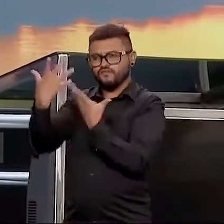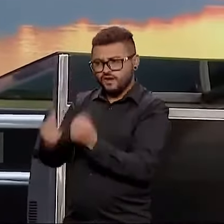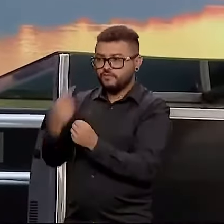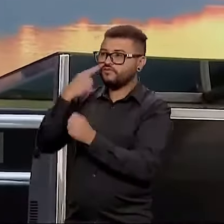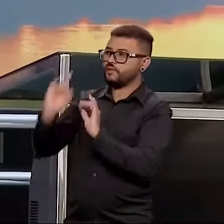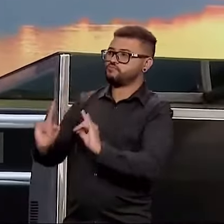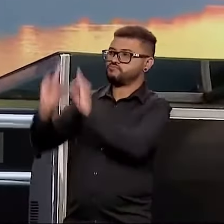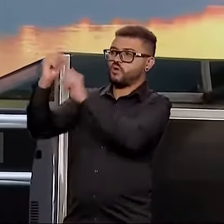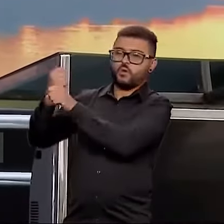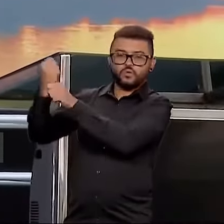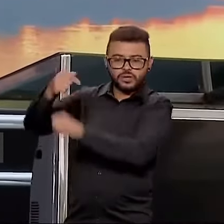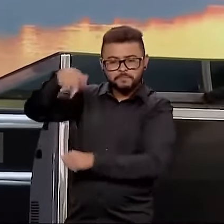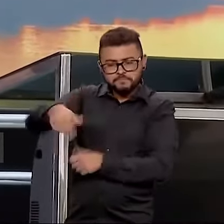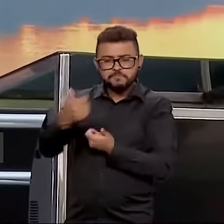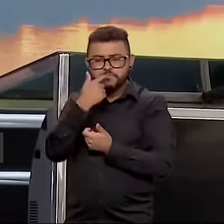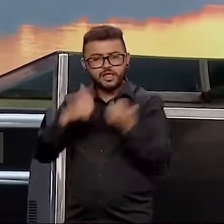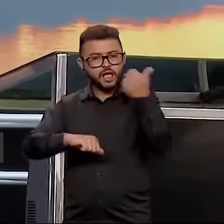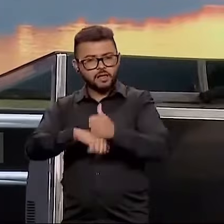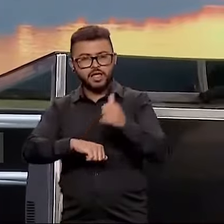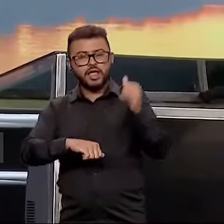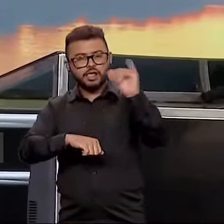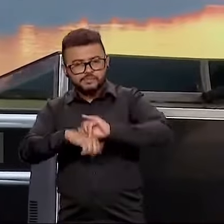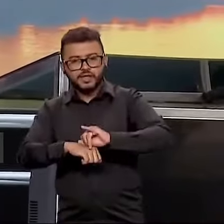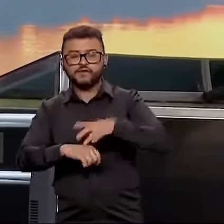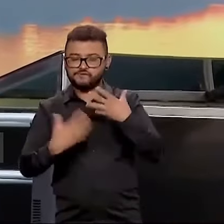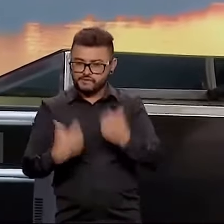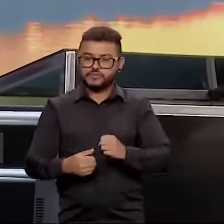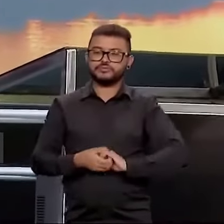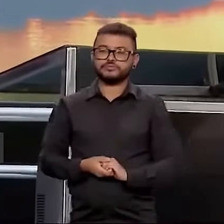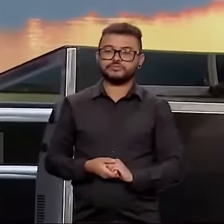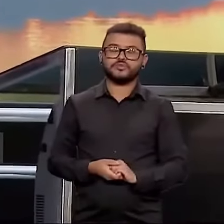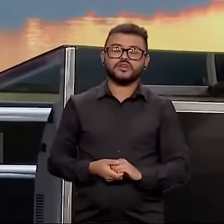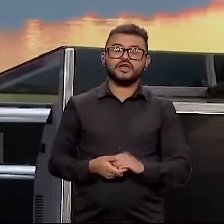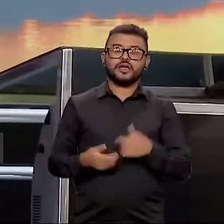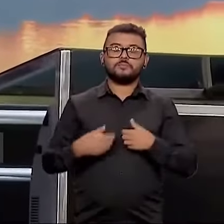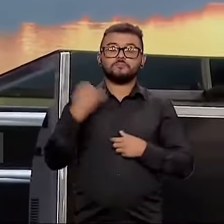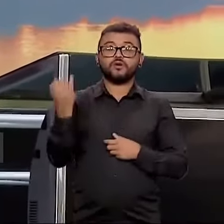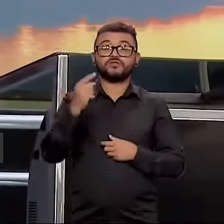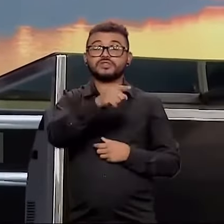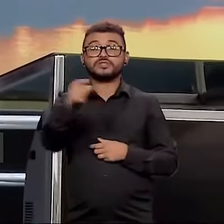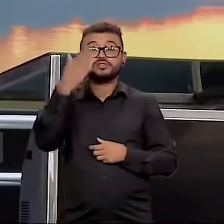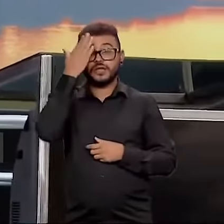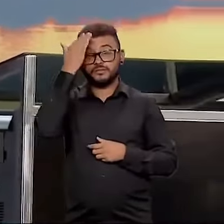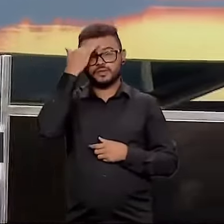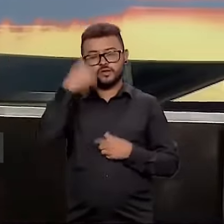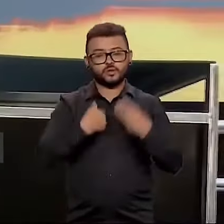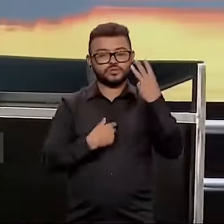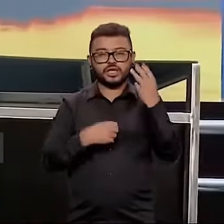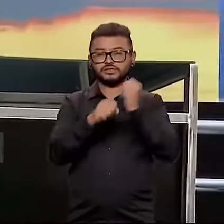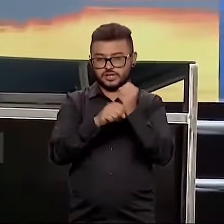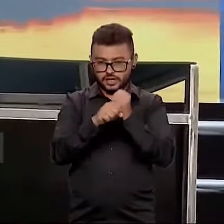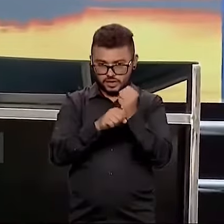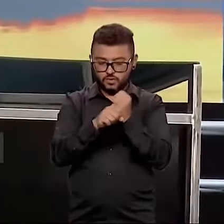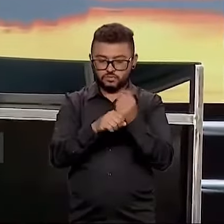vamos fazer as casas aqui mesmo. Vamos fazer as casas. Então, eu quero que vocês saibam o seguinte. Eu tenho